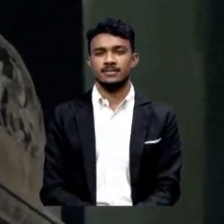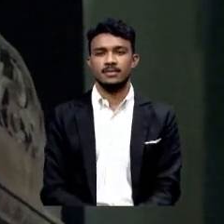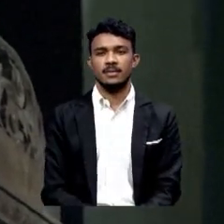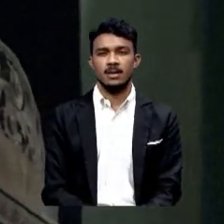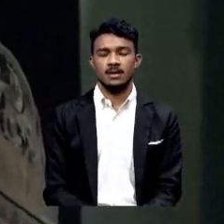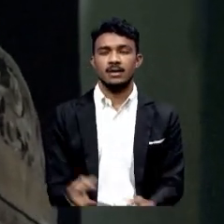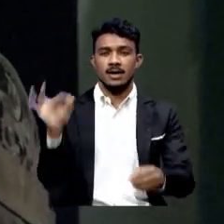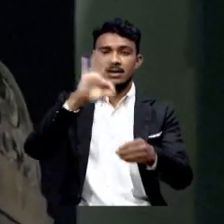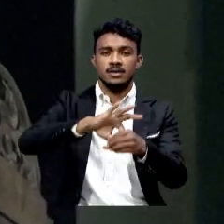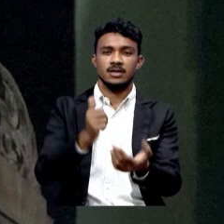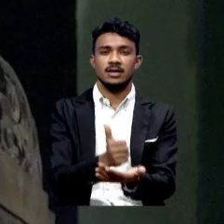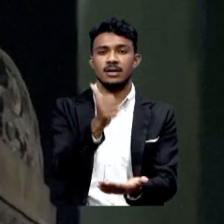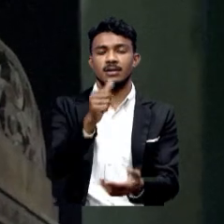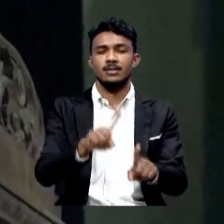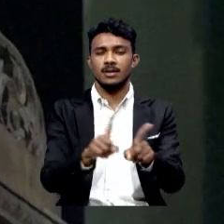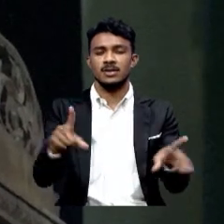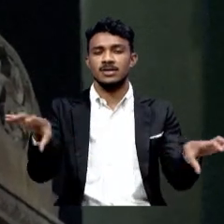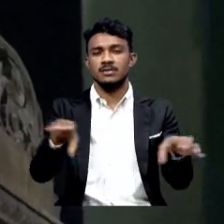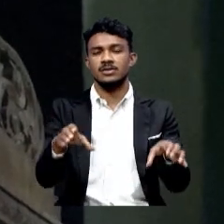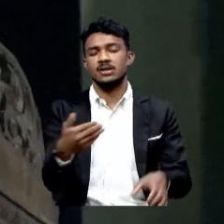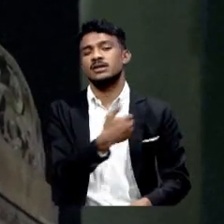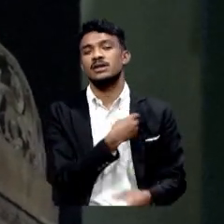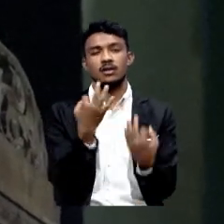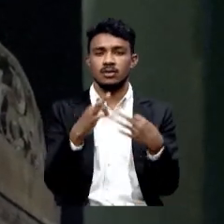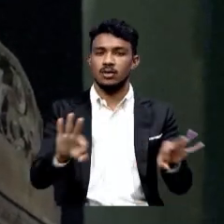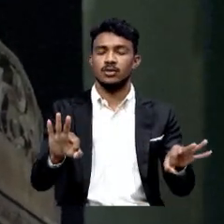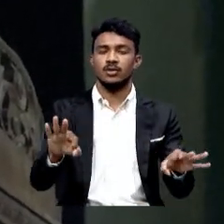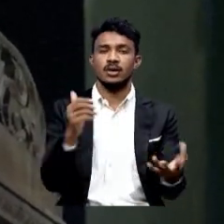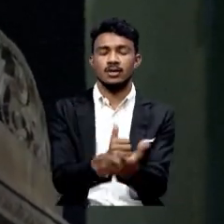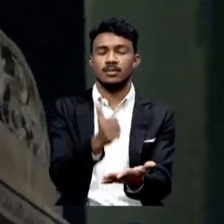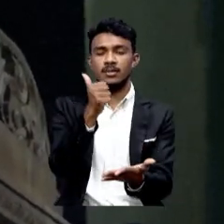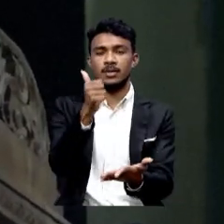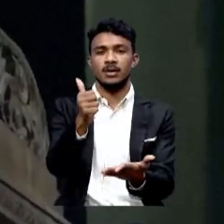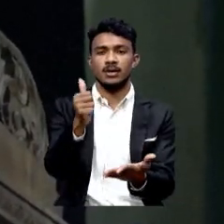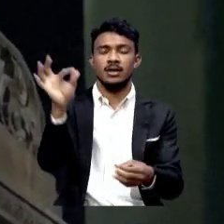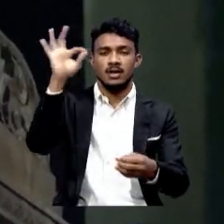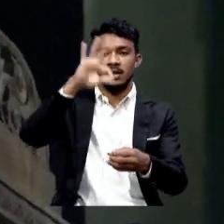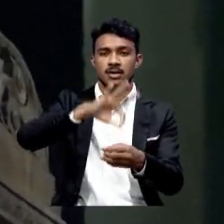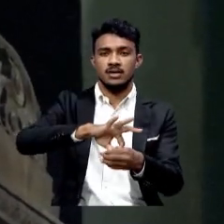Eleição não é tu maná, mas serviço se dá o voto. Irá tu maná, não é maká? Eleição?